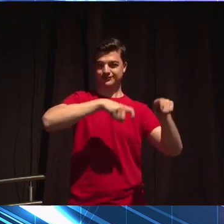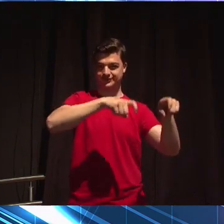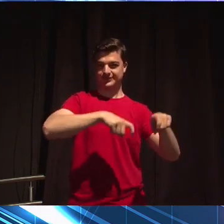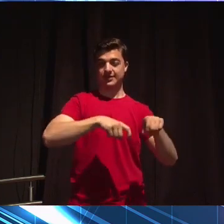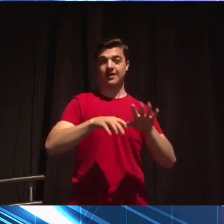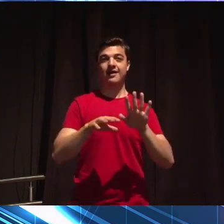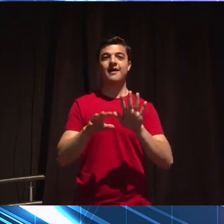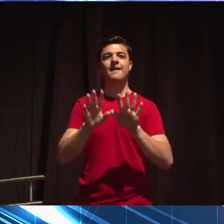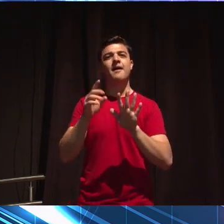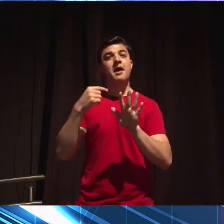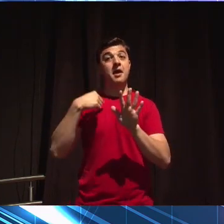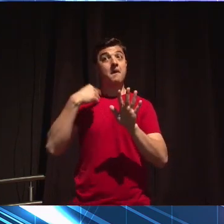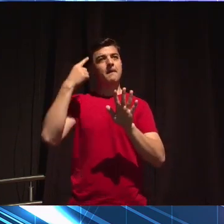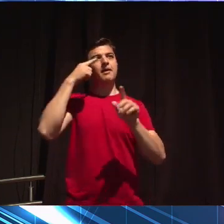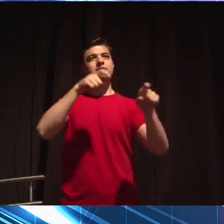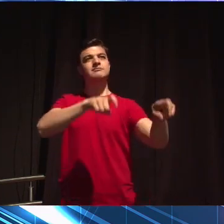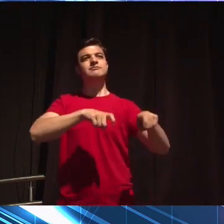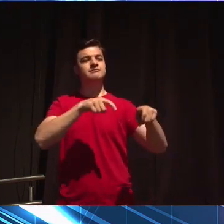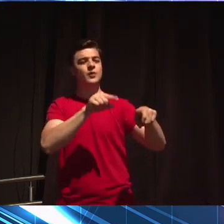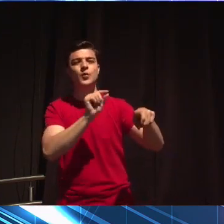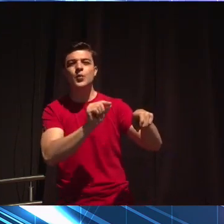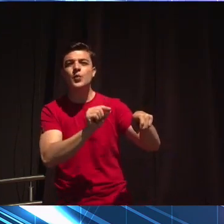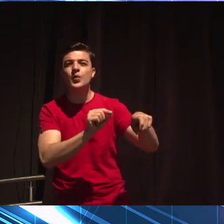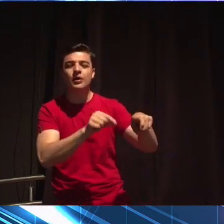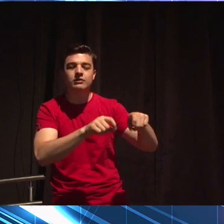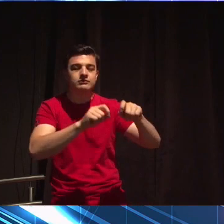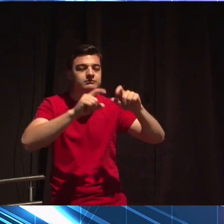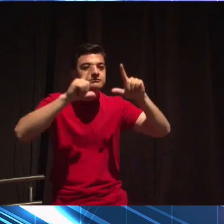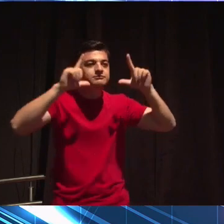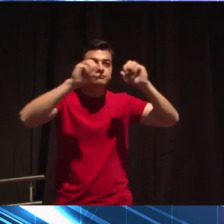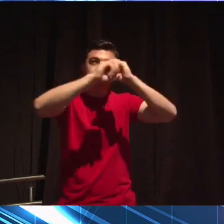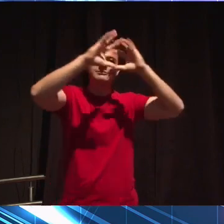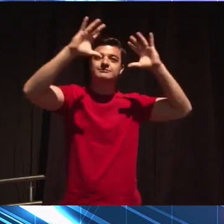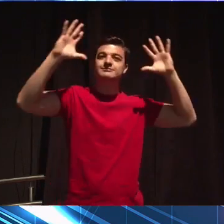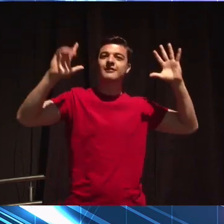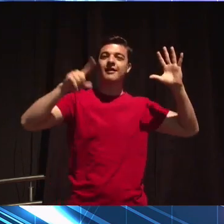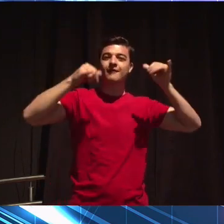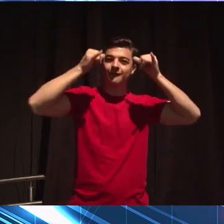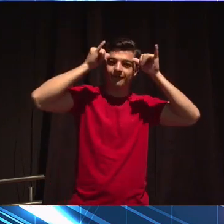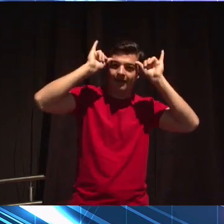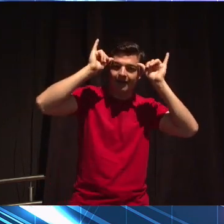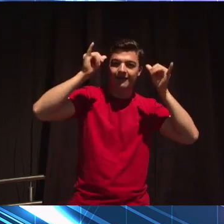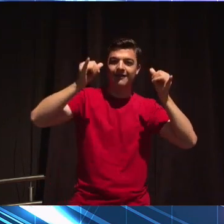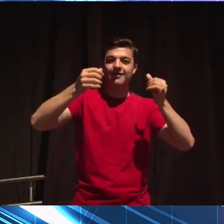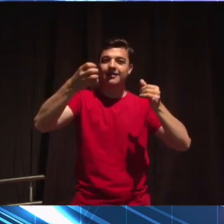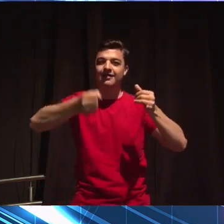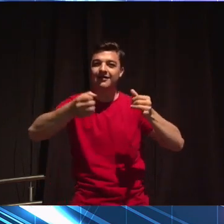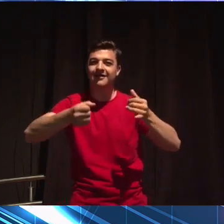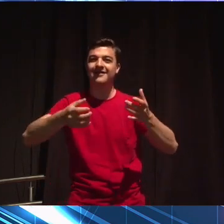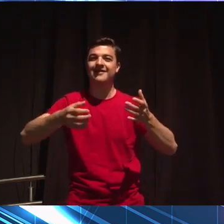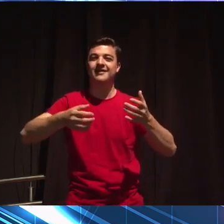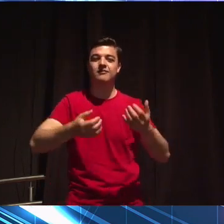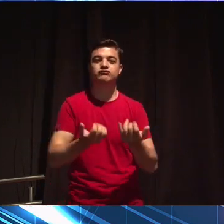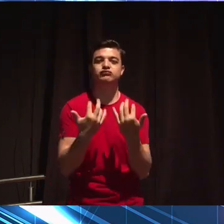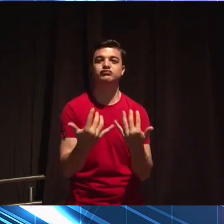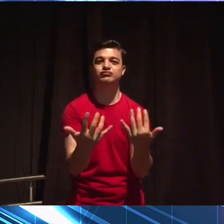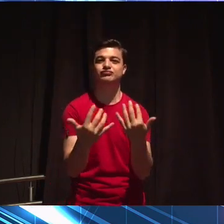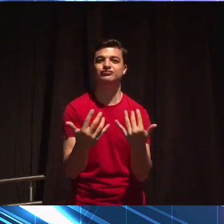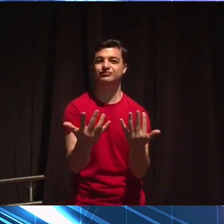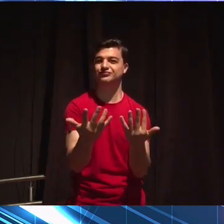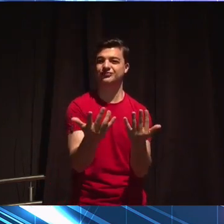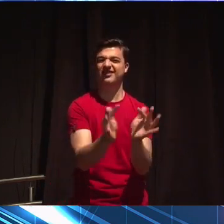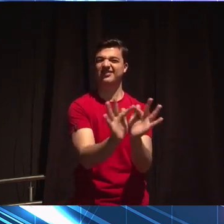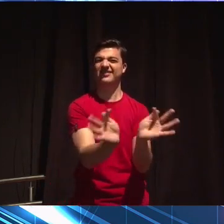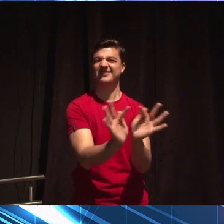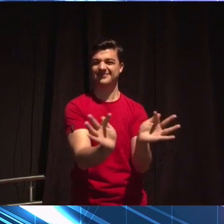fazendinha com um tiozinho sentado com uma vaquinha. Mas, cara, a indústria do agro hoje é tremendamente moderna. O que se faz dentro do agro hoje? Hoje, o que